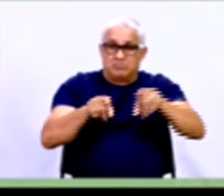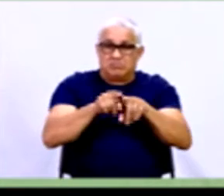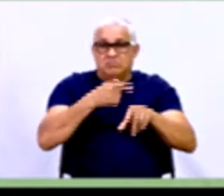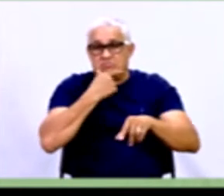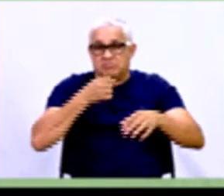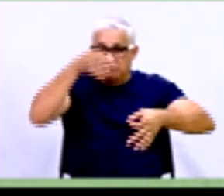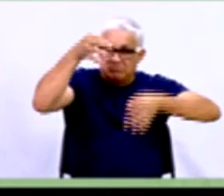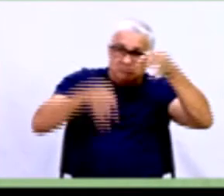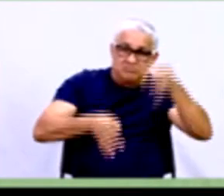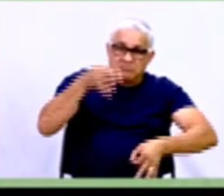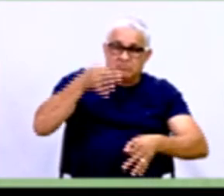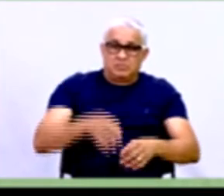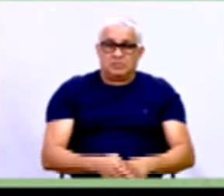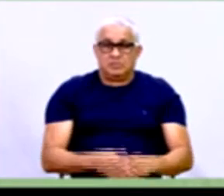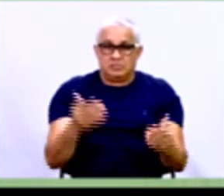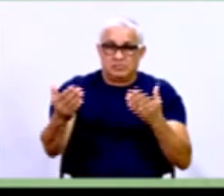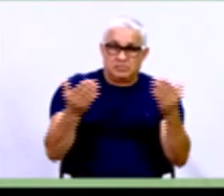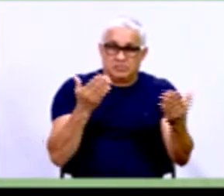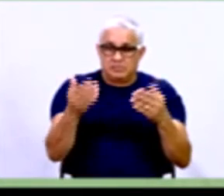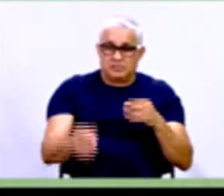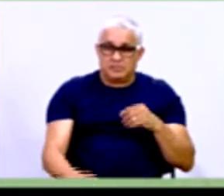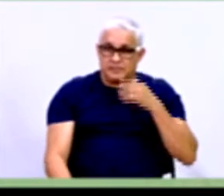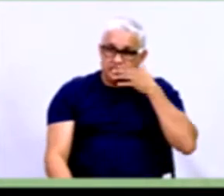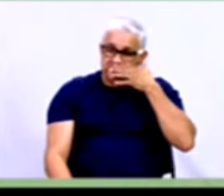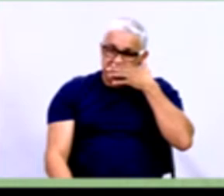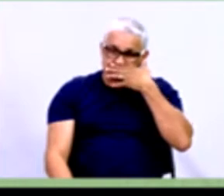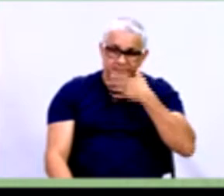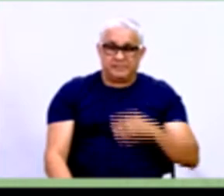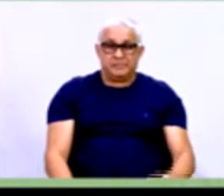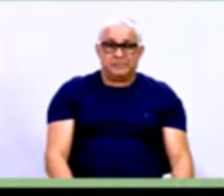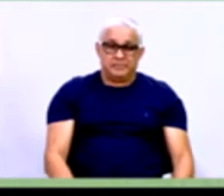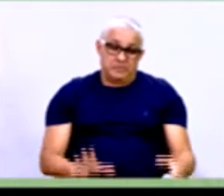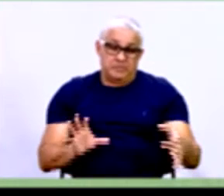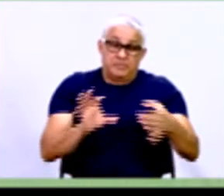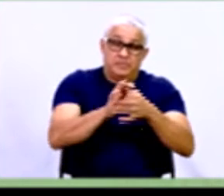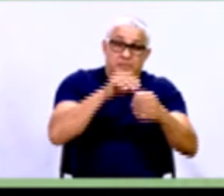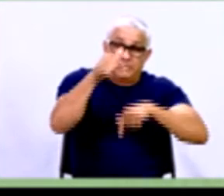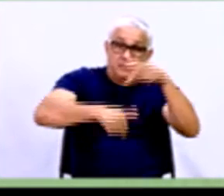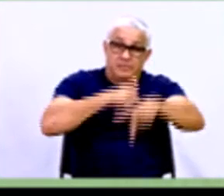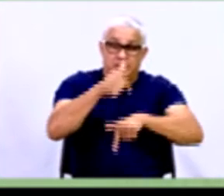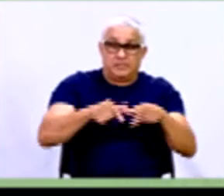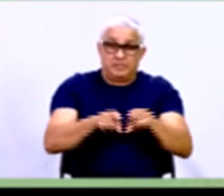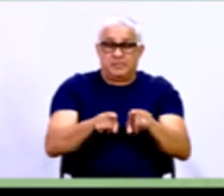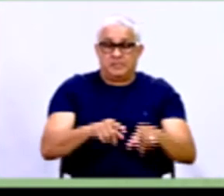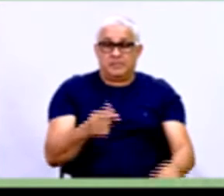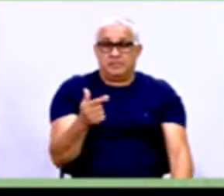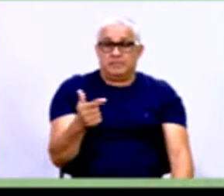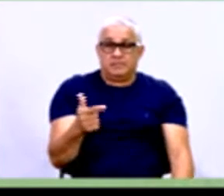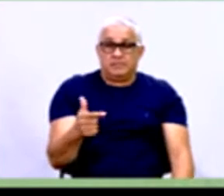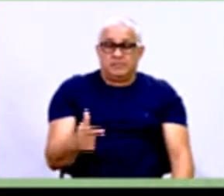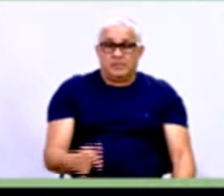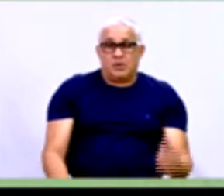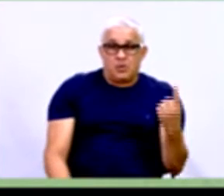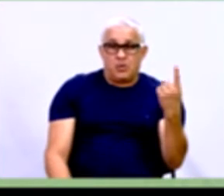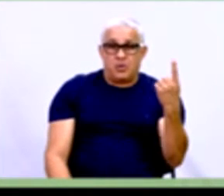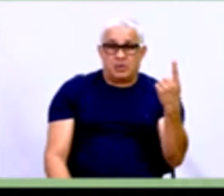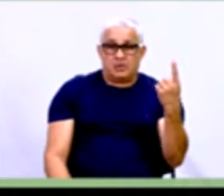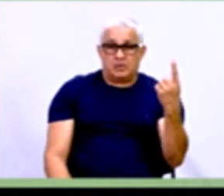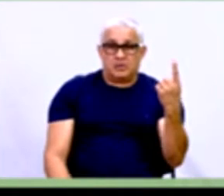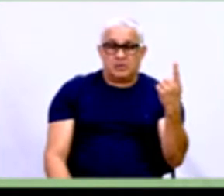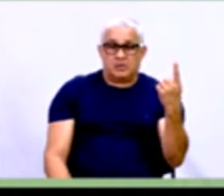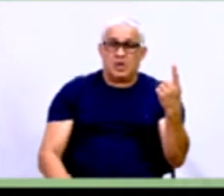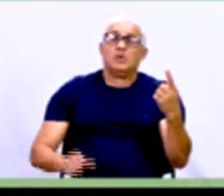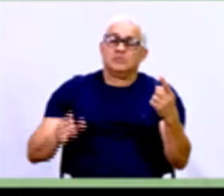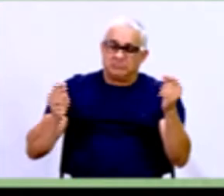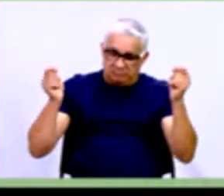o caso, a lide trabalhista, equiparam-se acidentes ligados ao trabalho que, embora não seja a causa única, tenham contribuído, ou